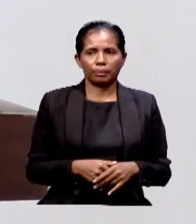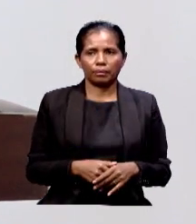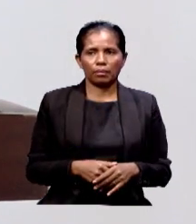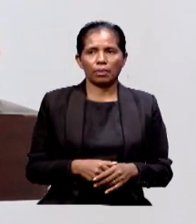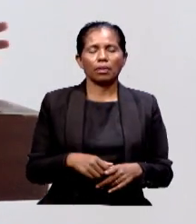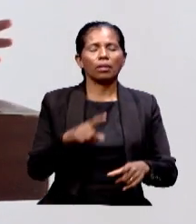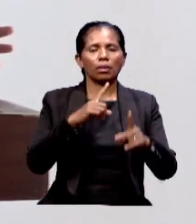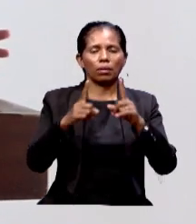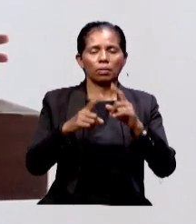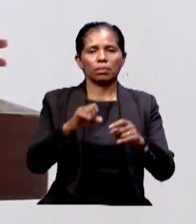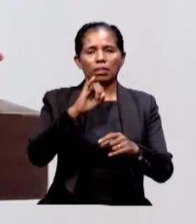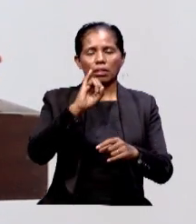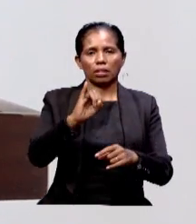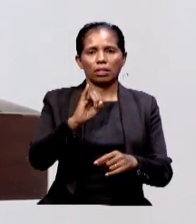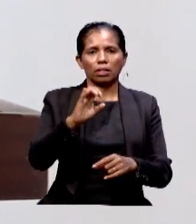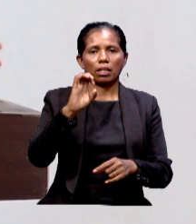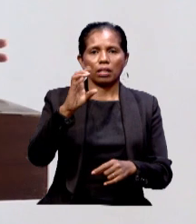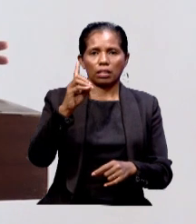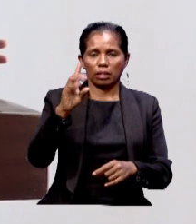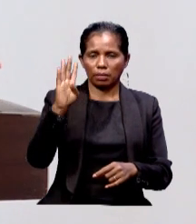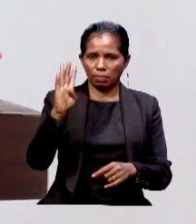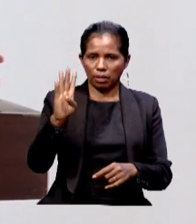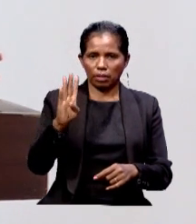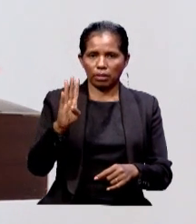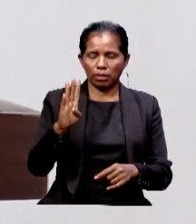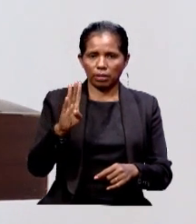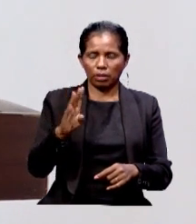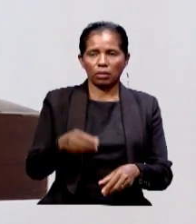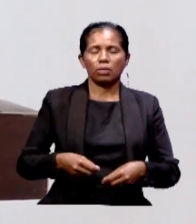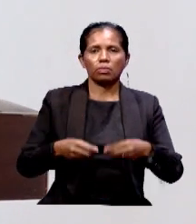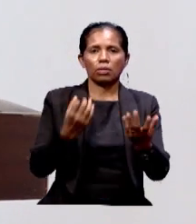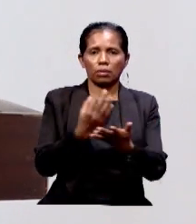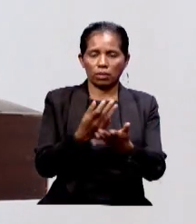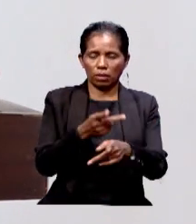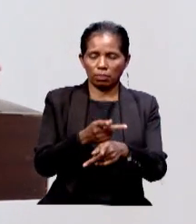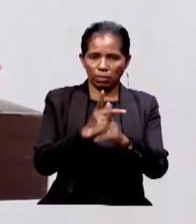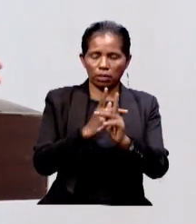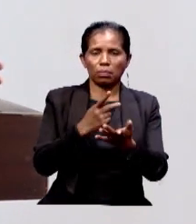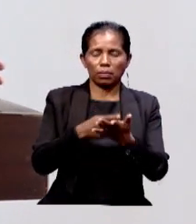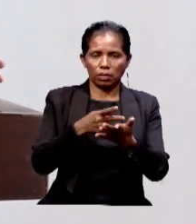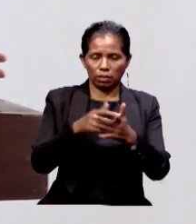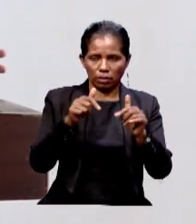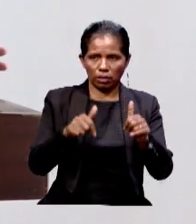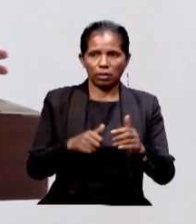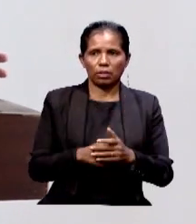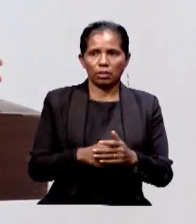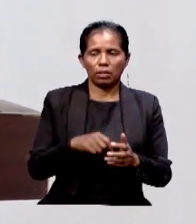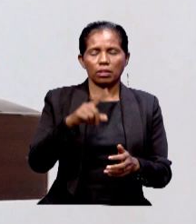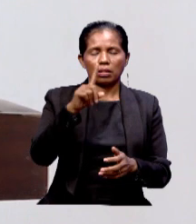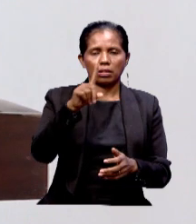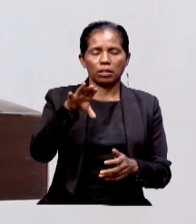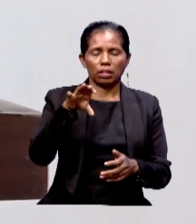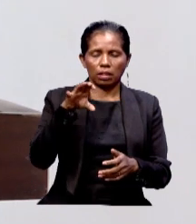colhemos o EDB, também o EDB, mas o empréstimo do projeto, né? 135